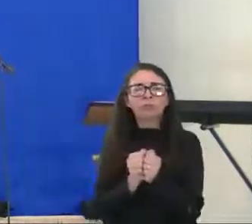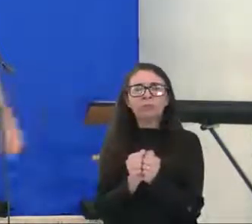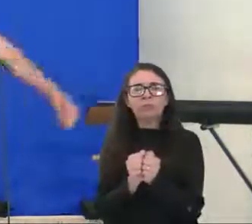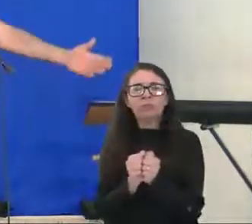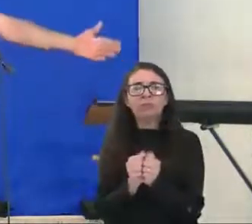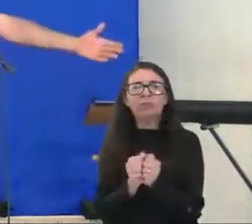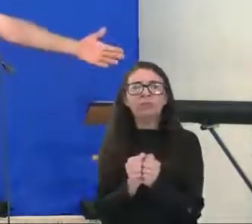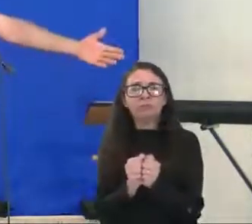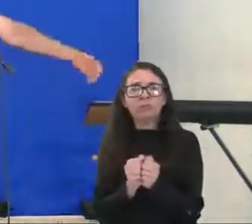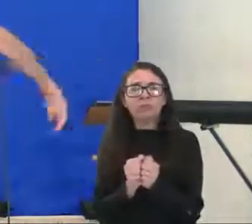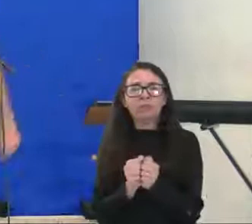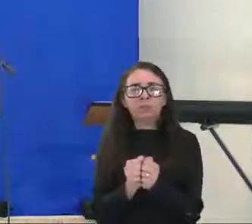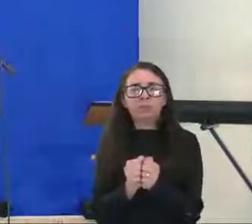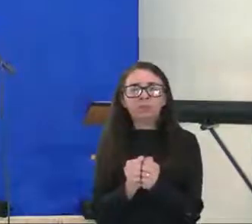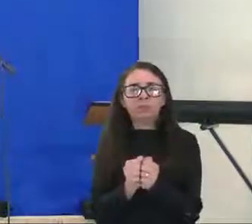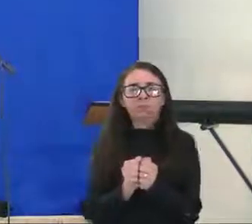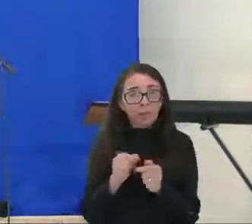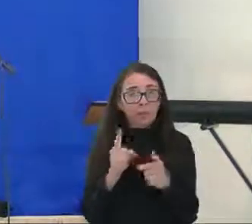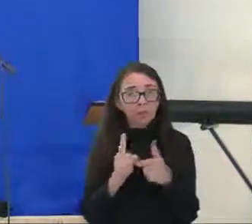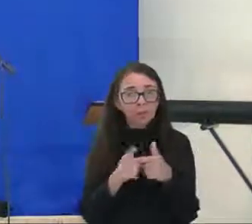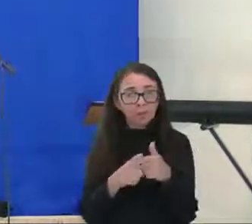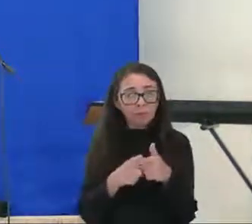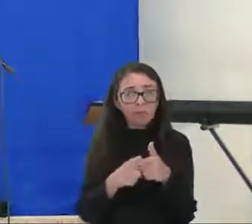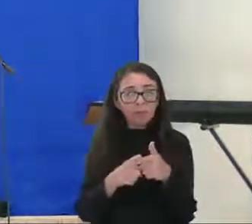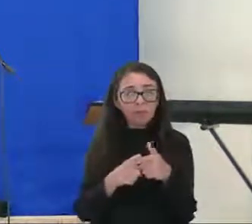Nós estamos tendo esse sentimento, né?